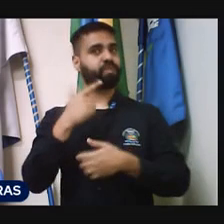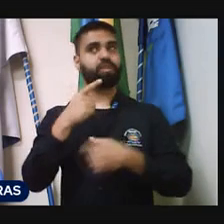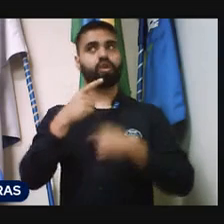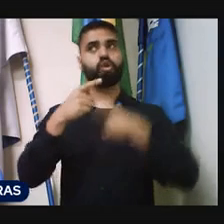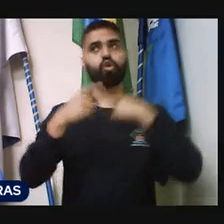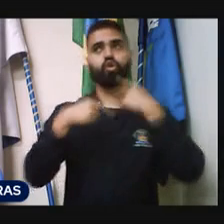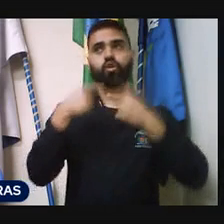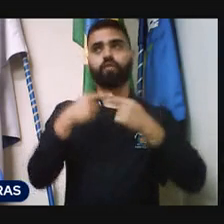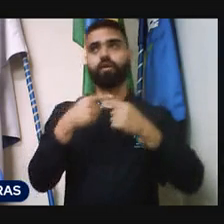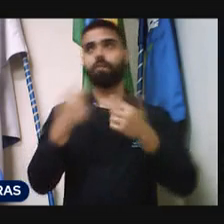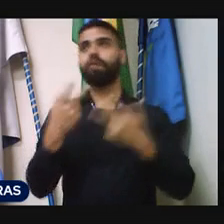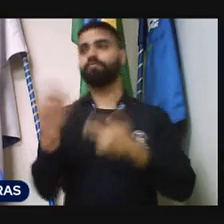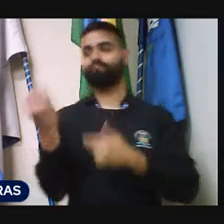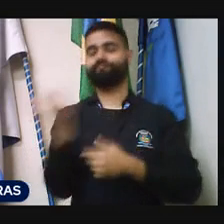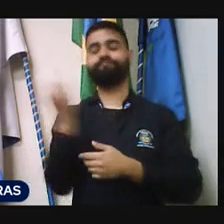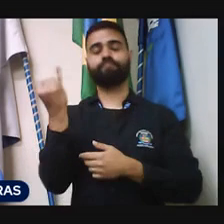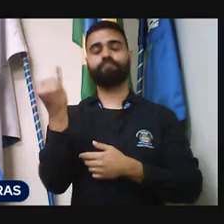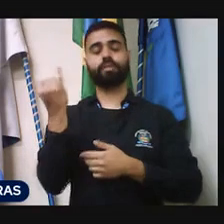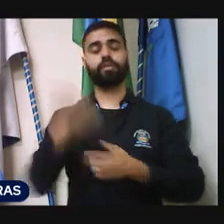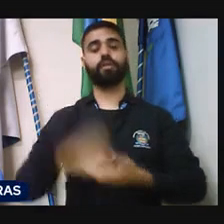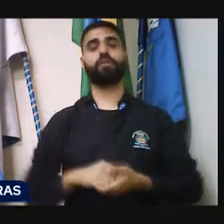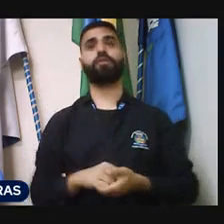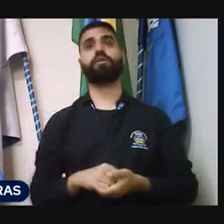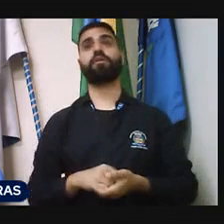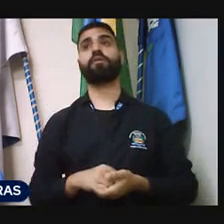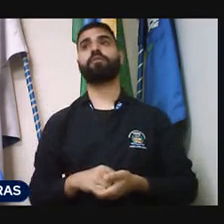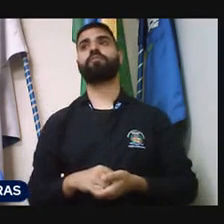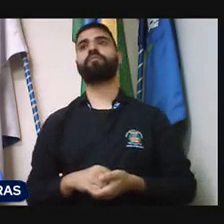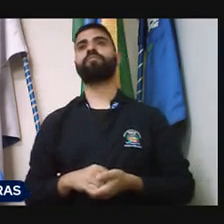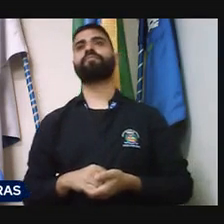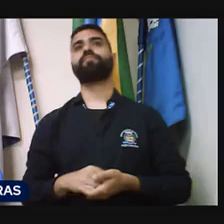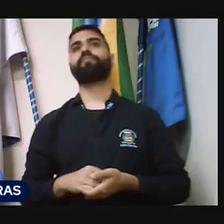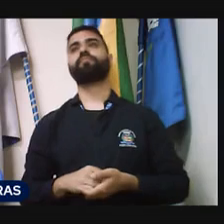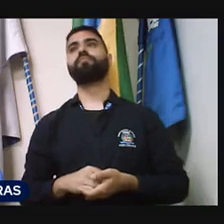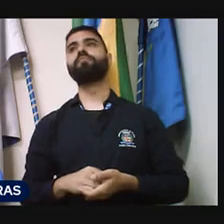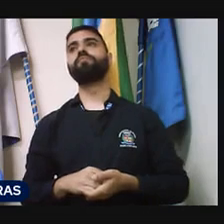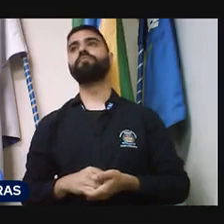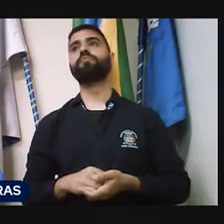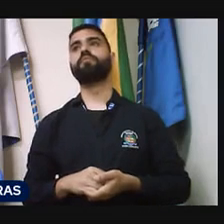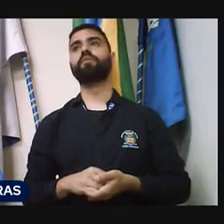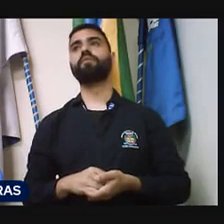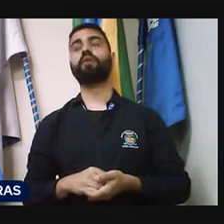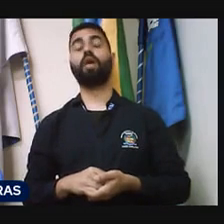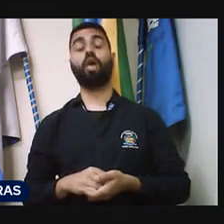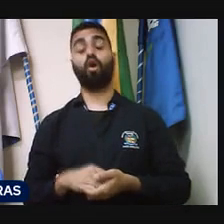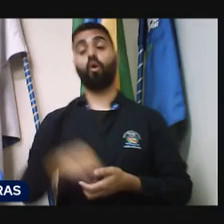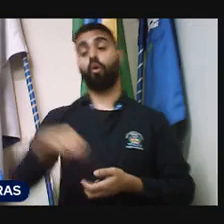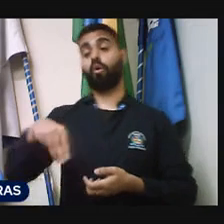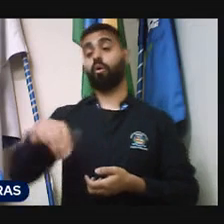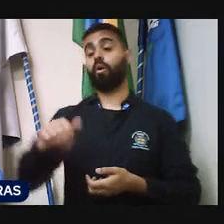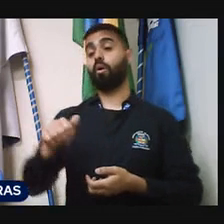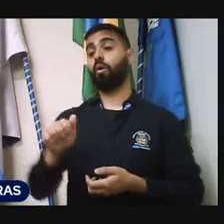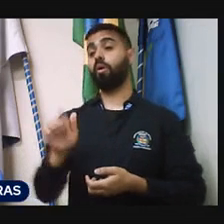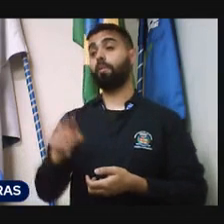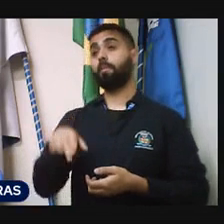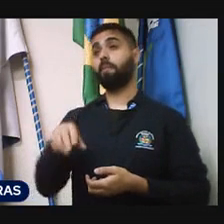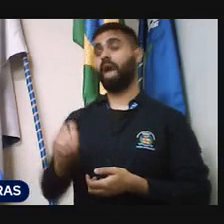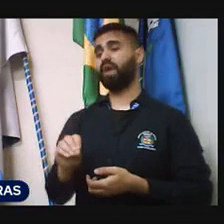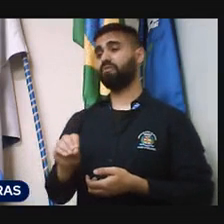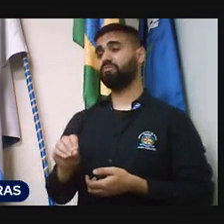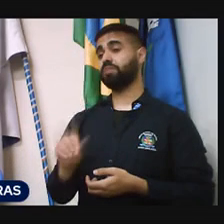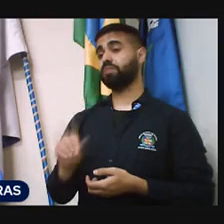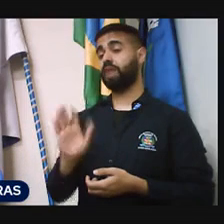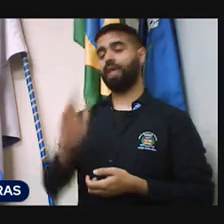é extremamente importante e o seu magno aí com esses cabelos brancos Aí talvez nem precisasse estar